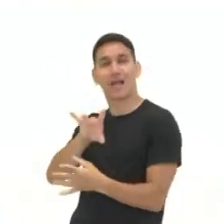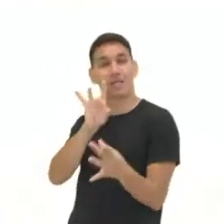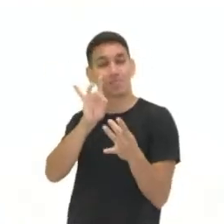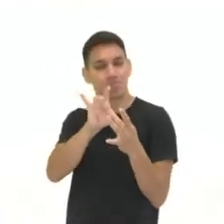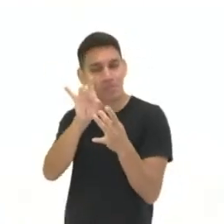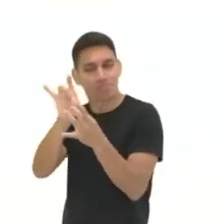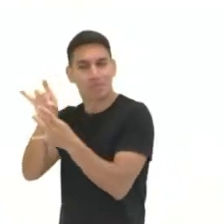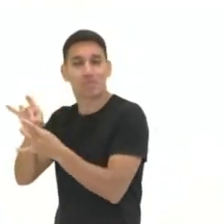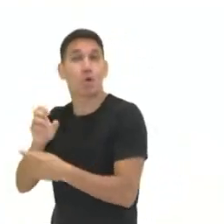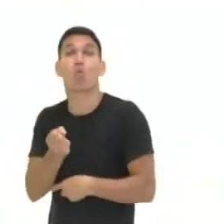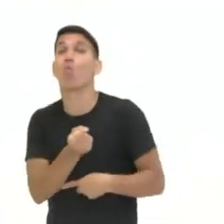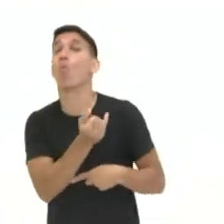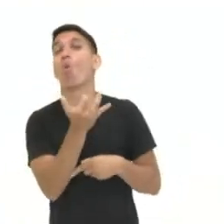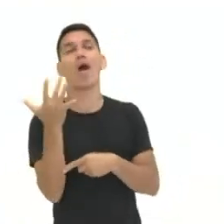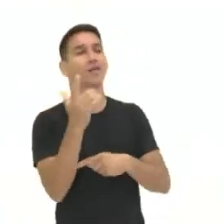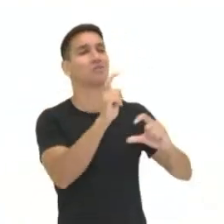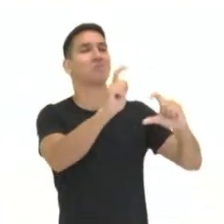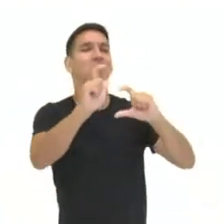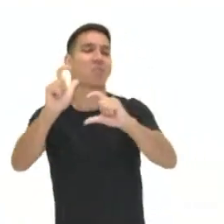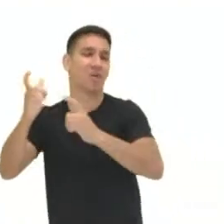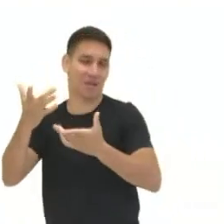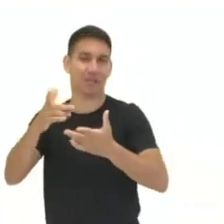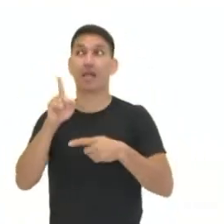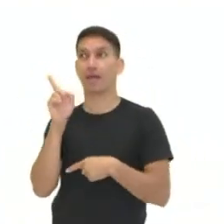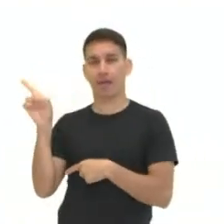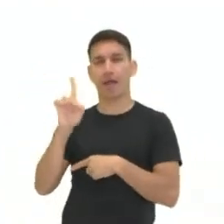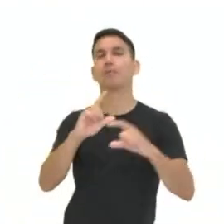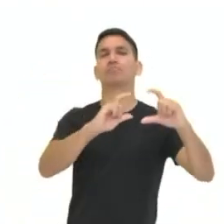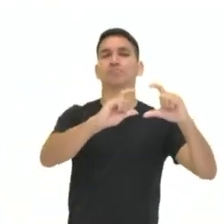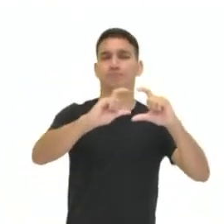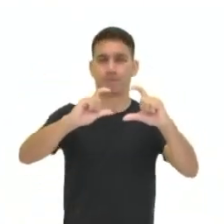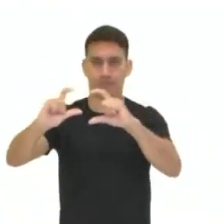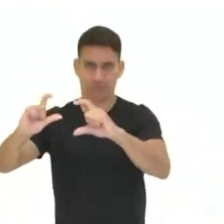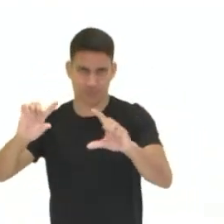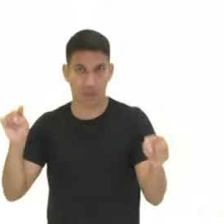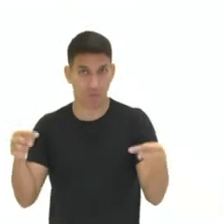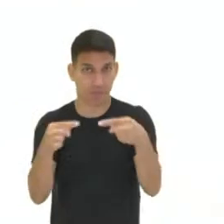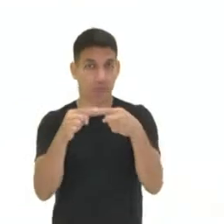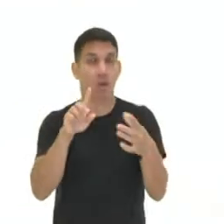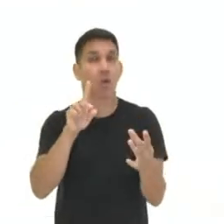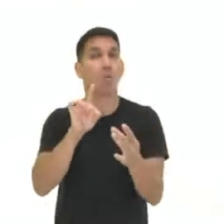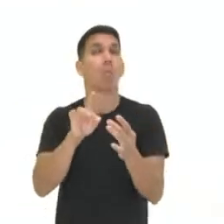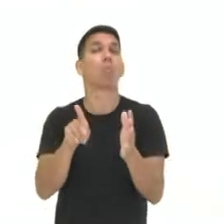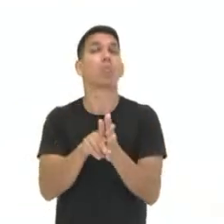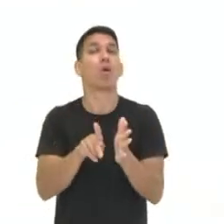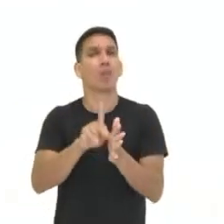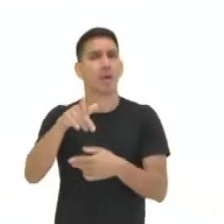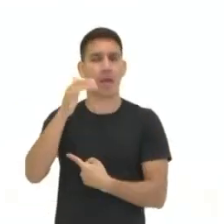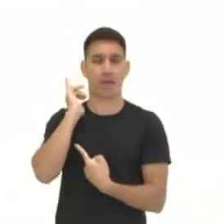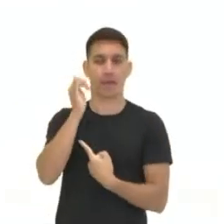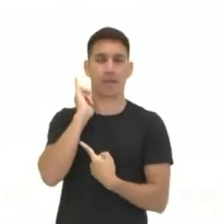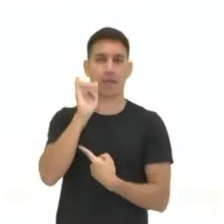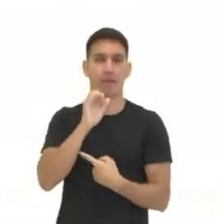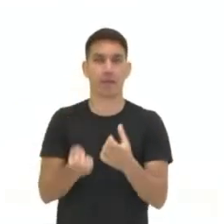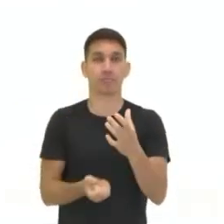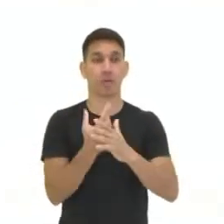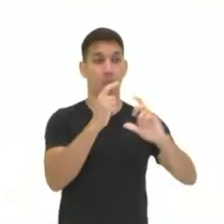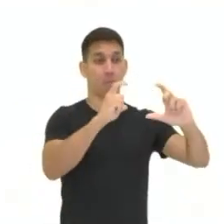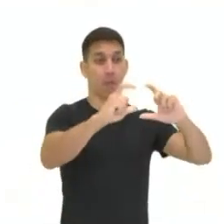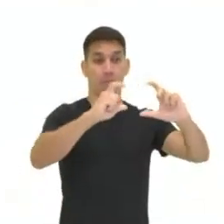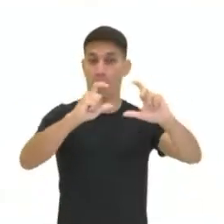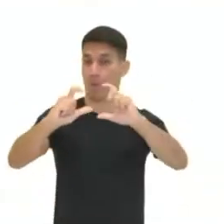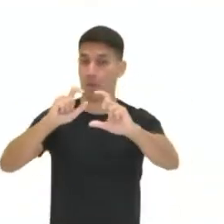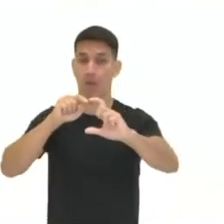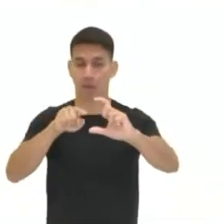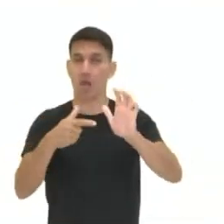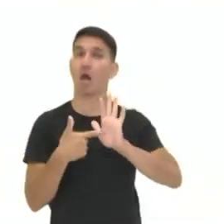textuais o número de quadrinhos. As tirinhas também se constituem em narrativas que são elaboradas em quadrinhos e